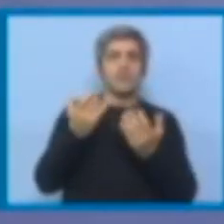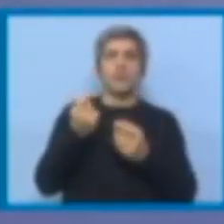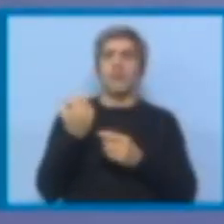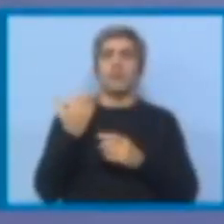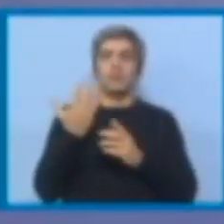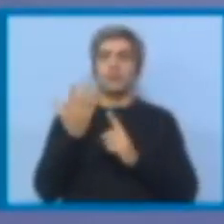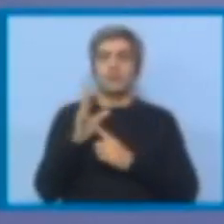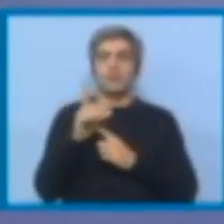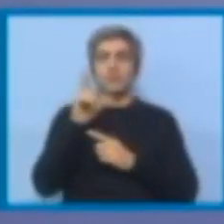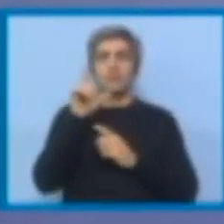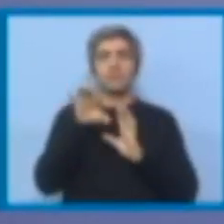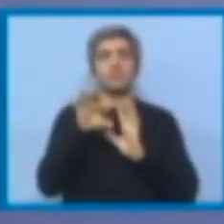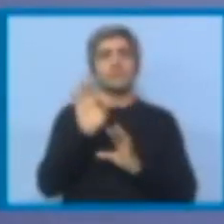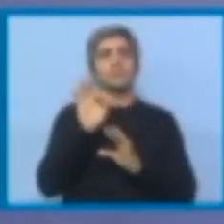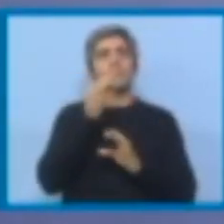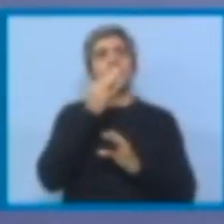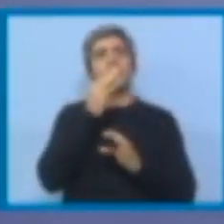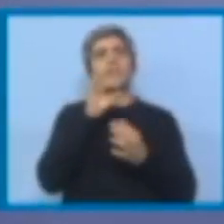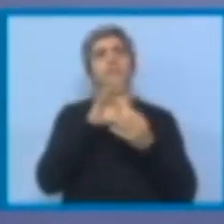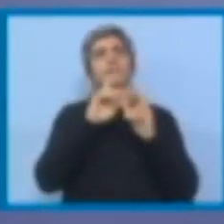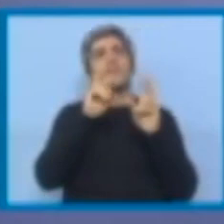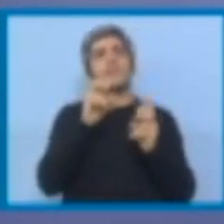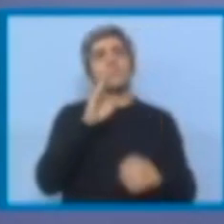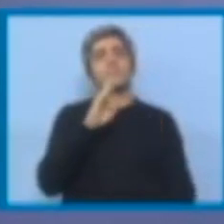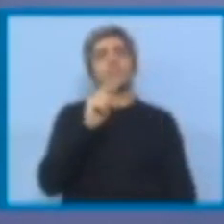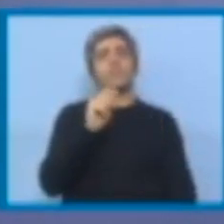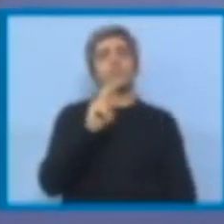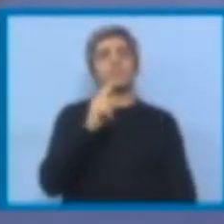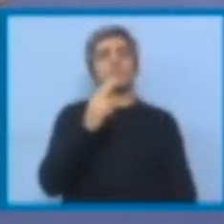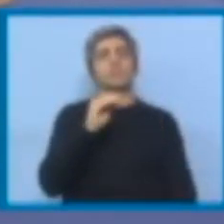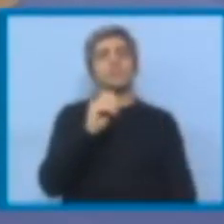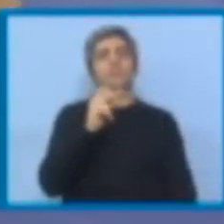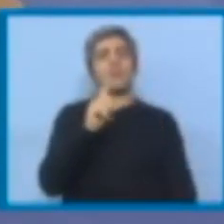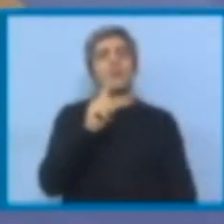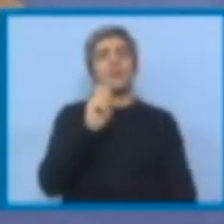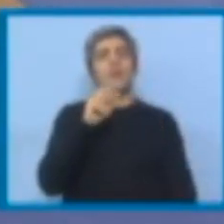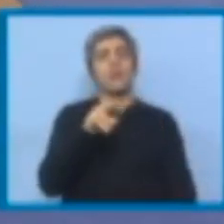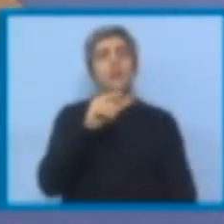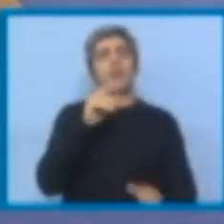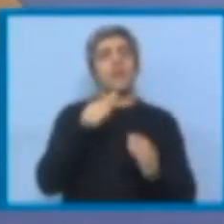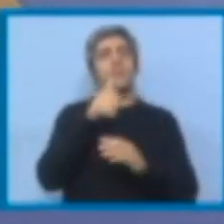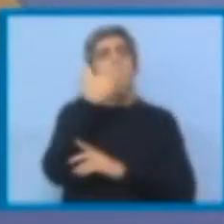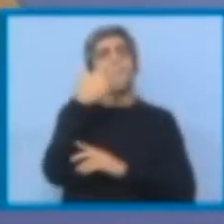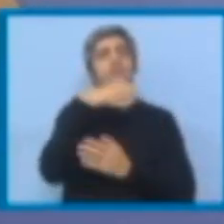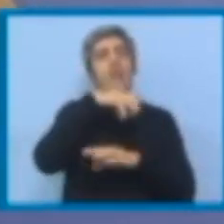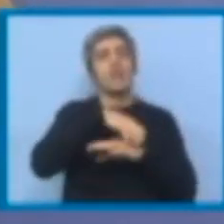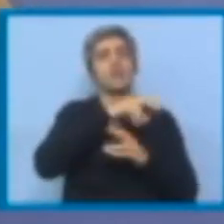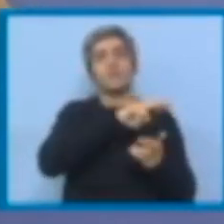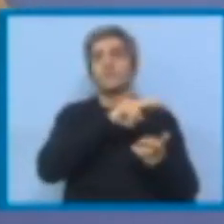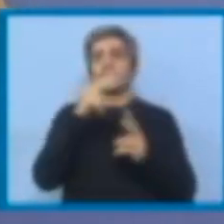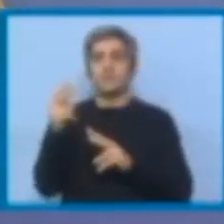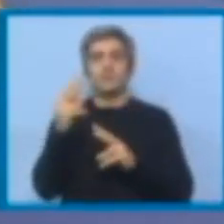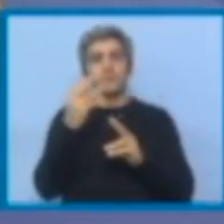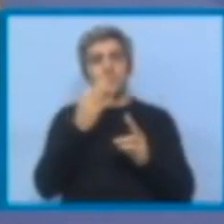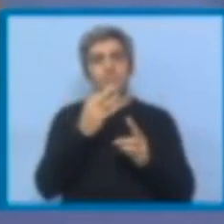dias últimos, a questão em volta de Jerusalém e da mudança da Embaixada dos Estados Unidos para Jerusalém apanhou, acho que a